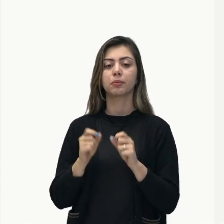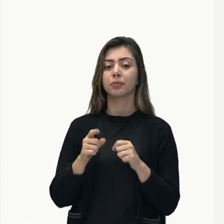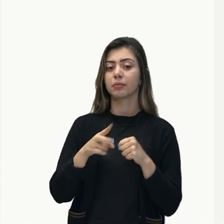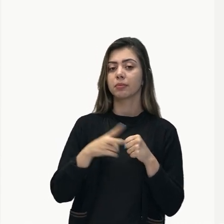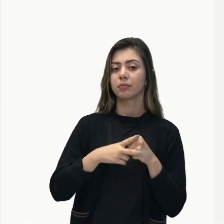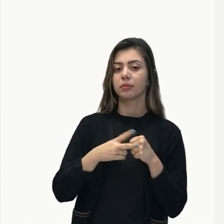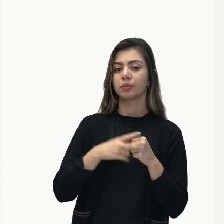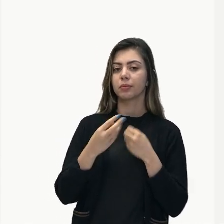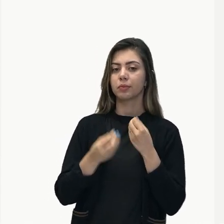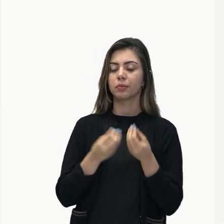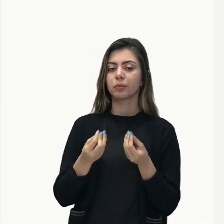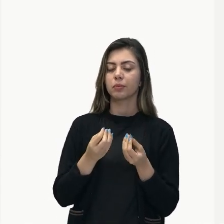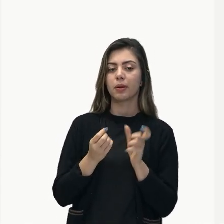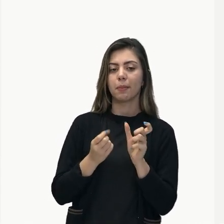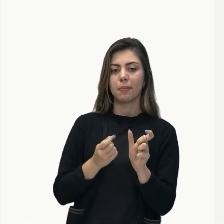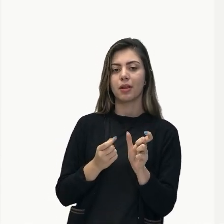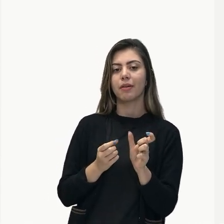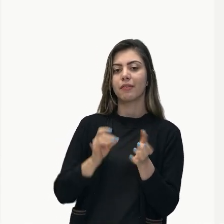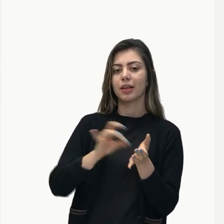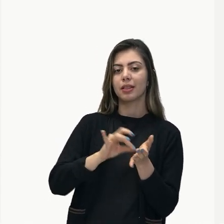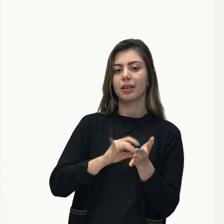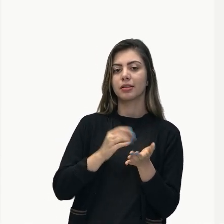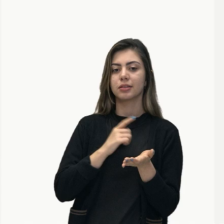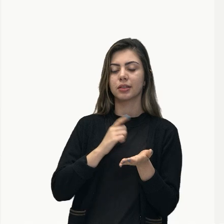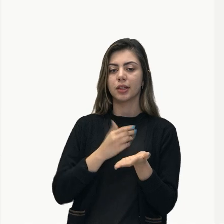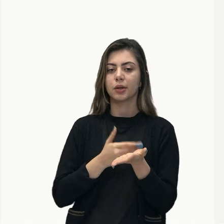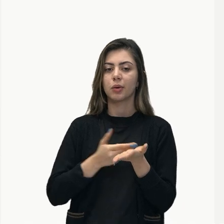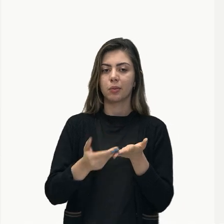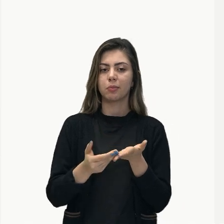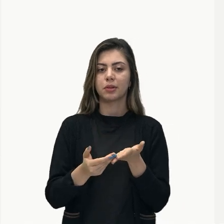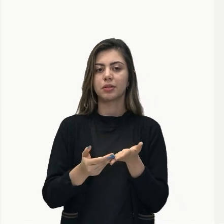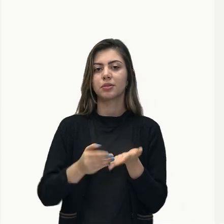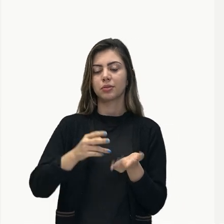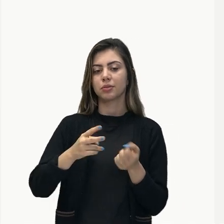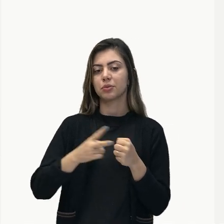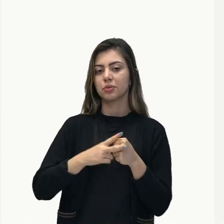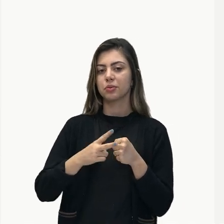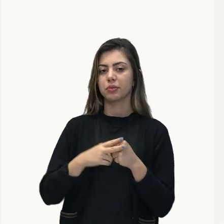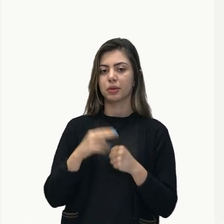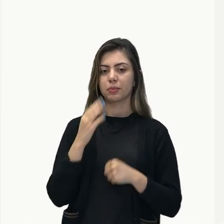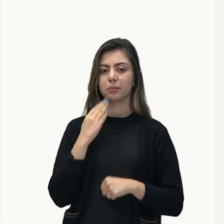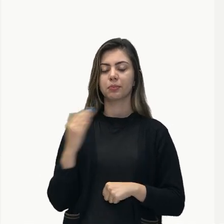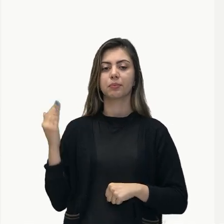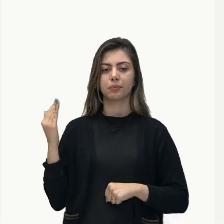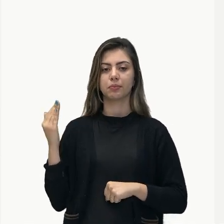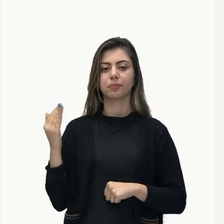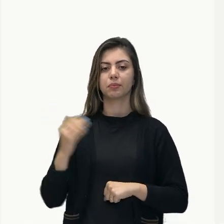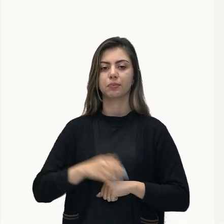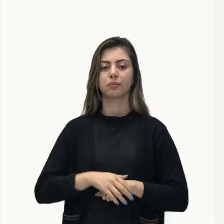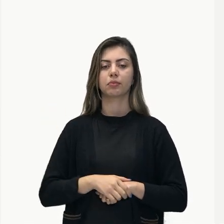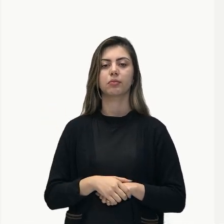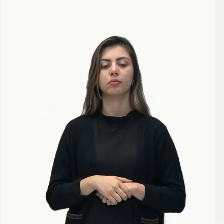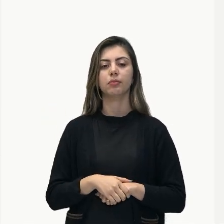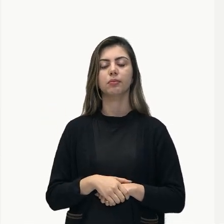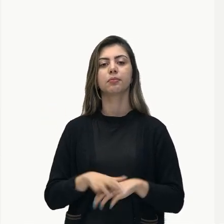ela aparece completa nas flexões verbais. Eu, tu, ele, nosotros, vosotros, ellos. Então, como é que nós